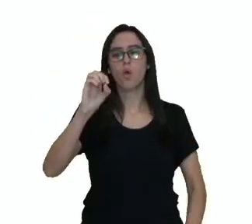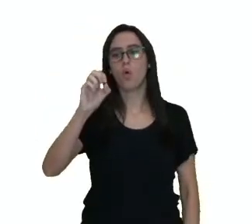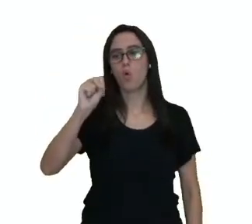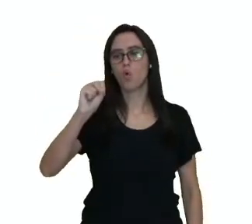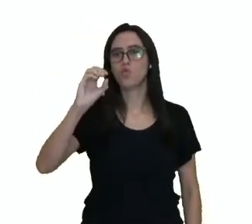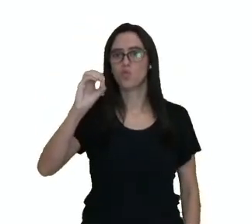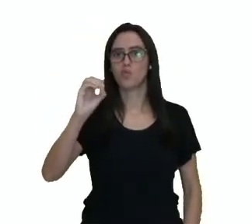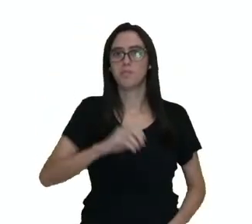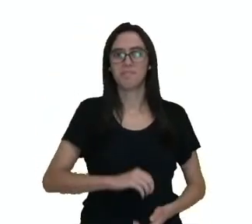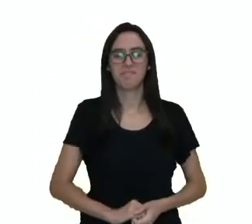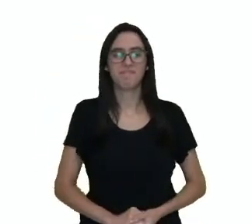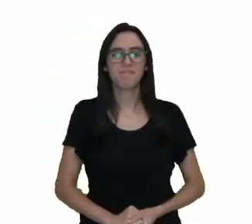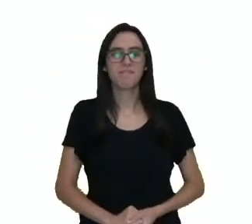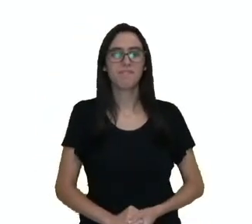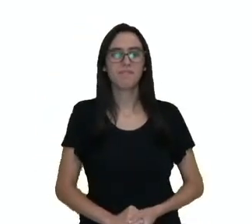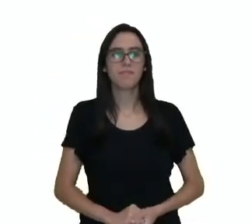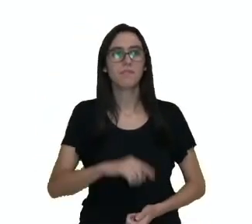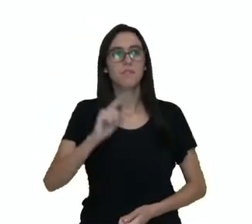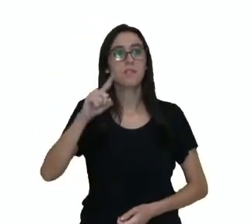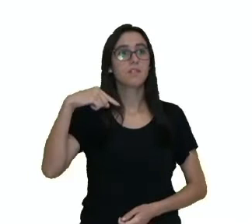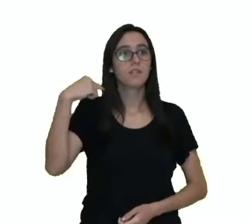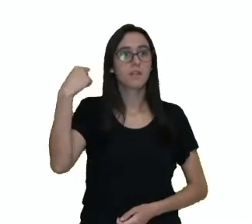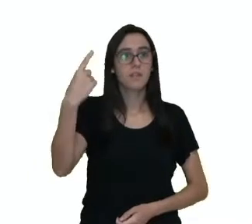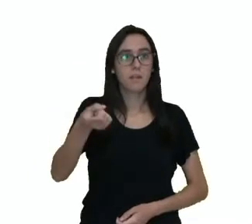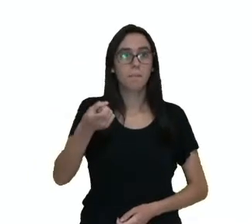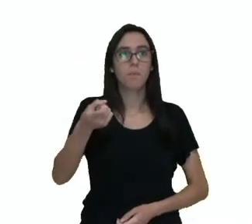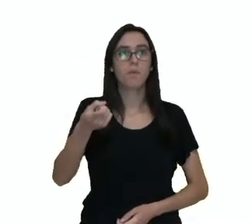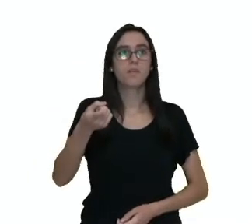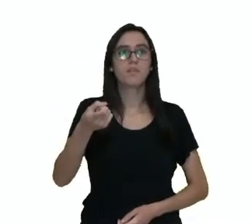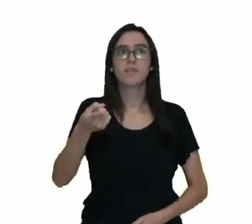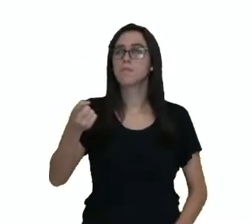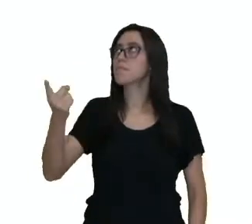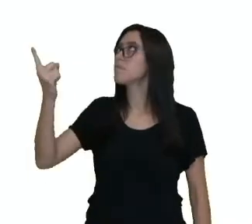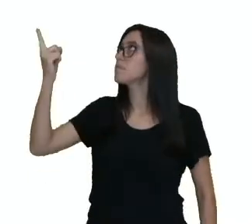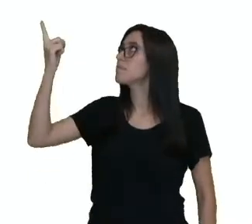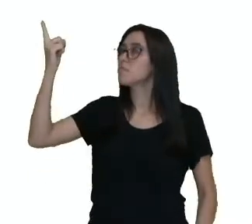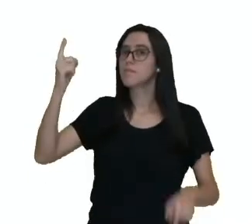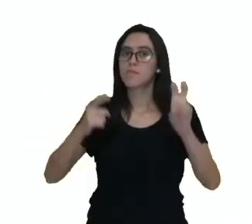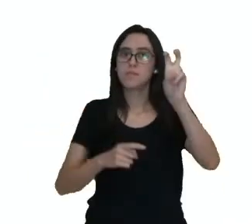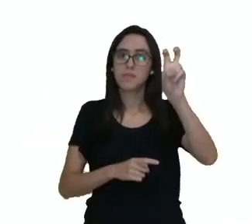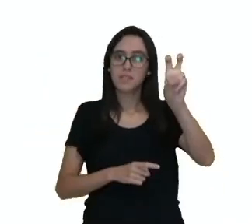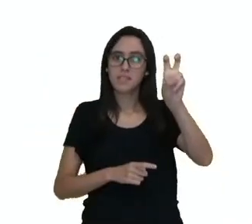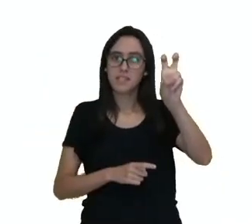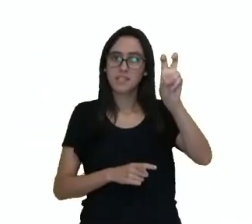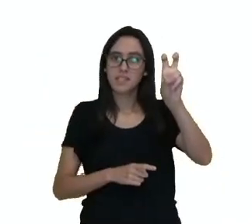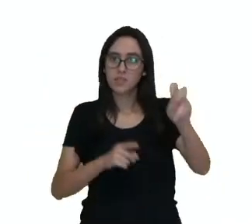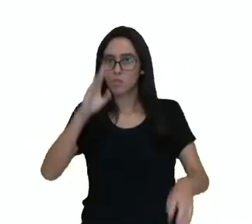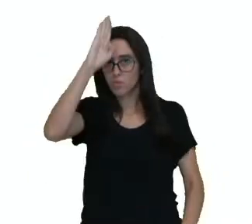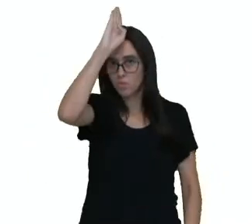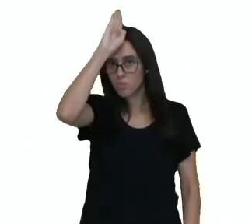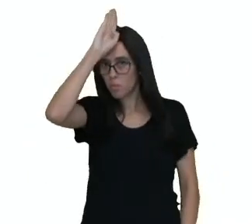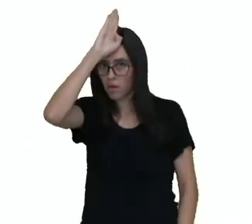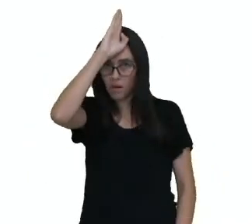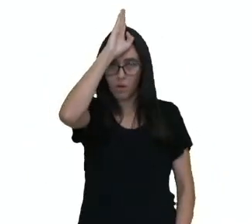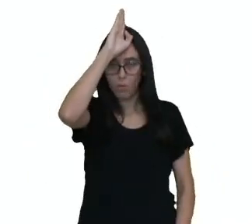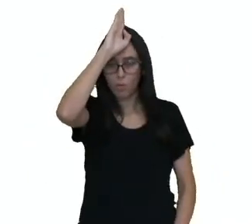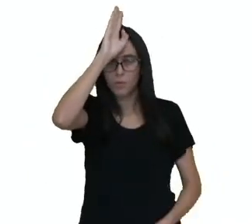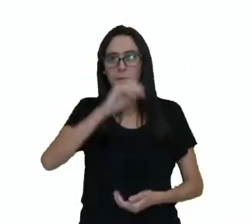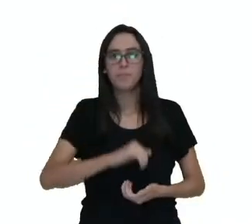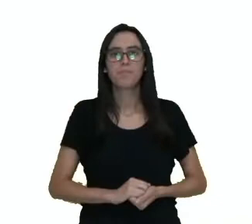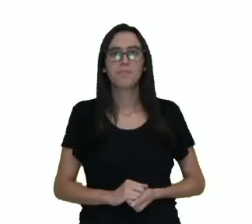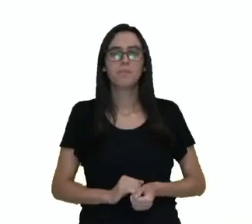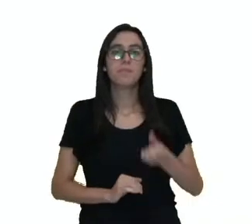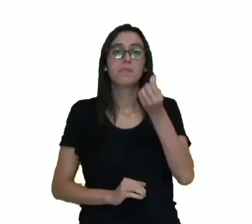que interessante. Depois, nós temos aqui o 5, tiburão, que é o tubarão, tá?